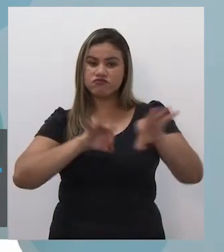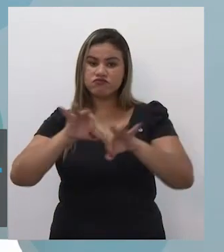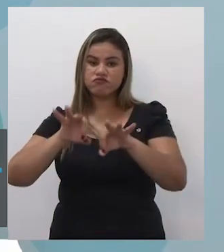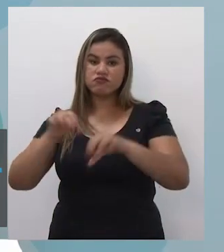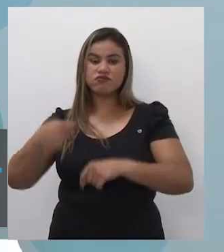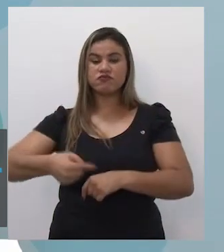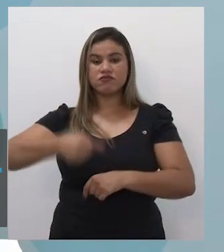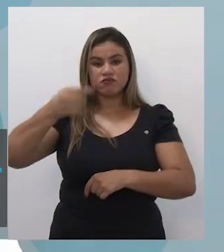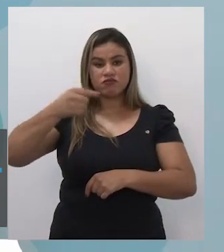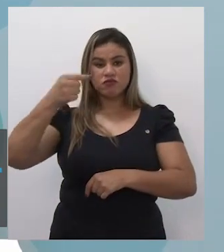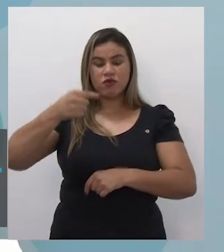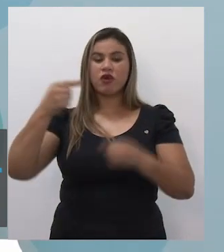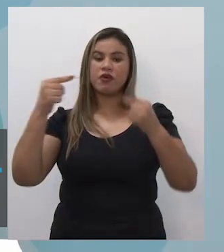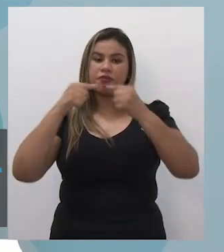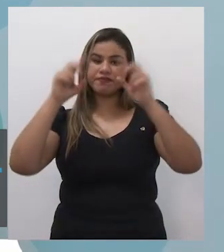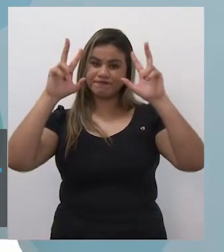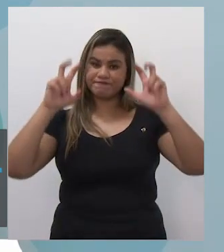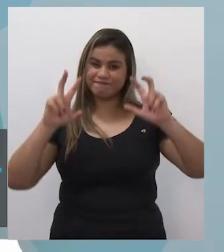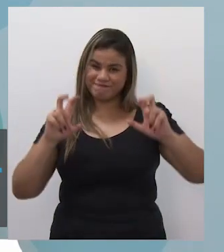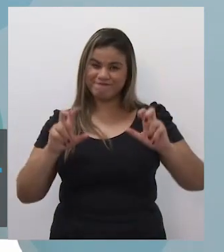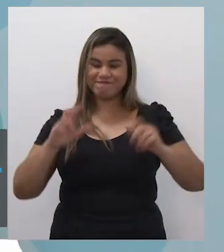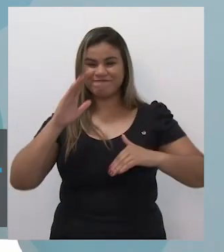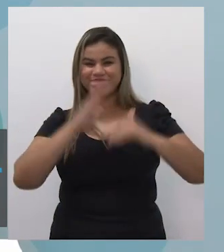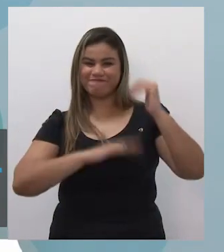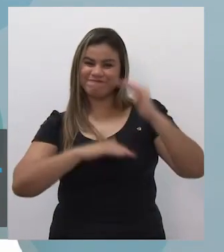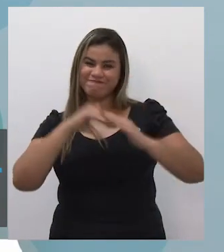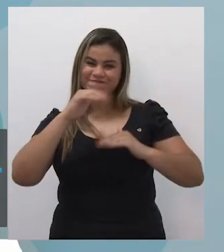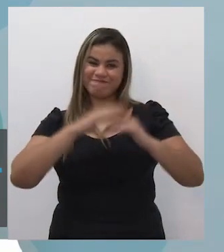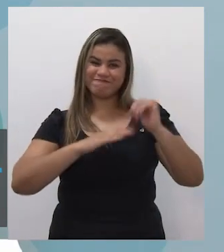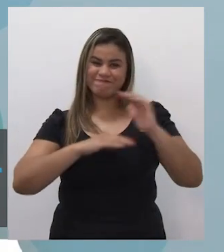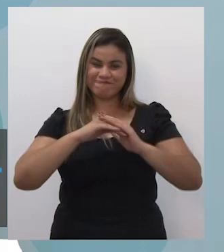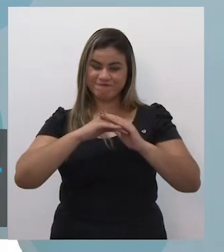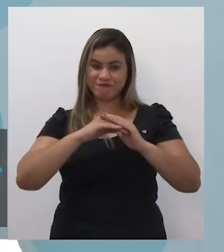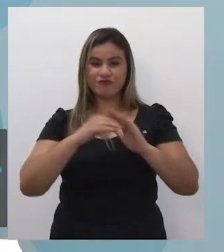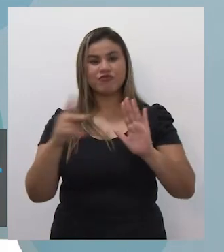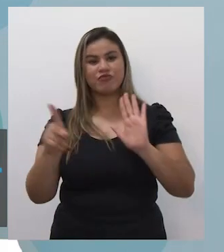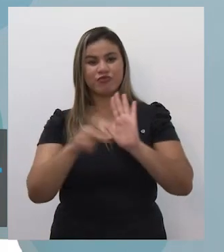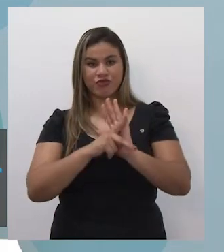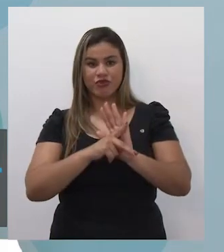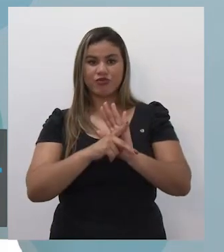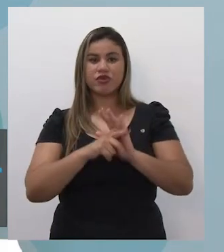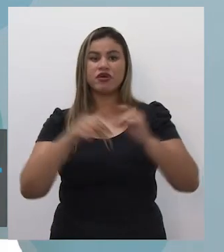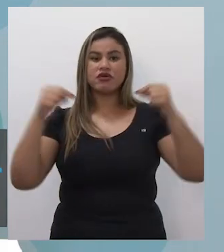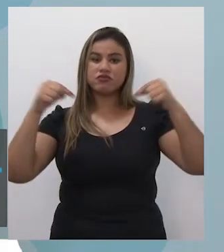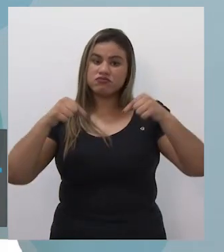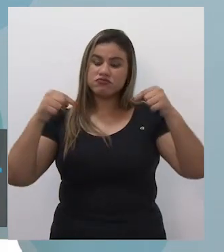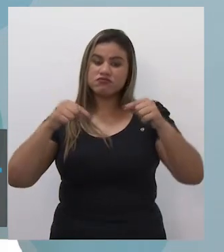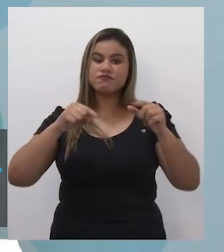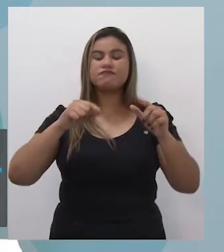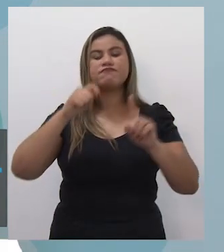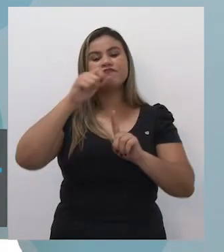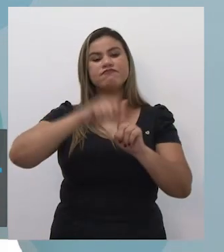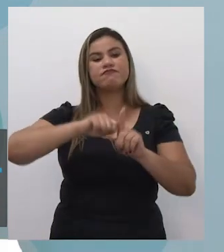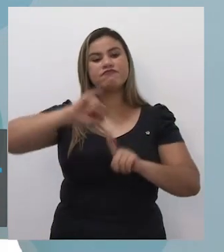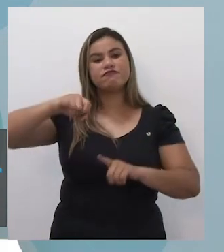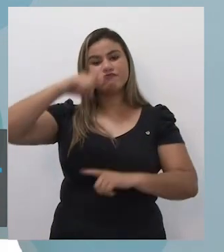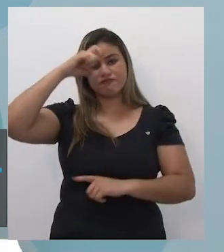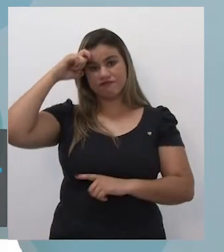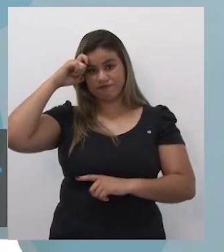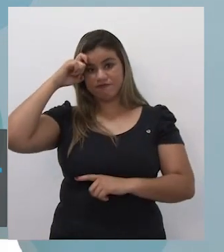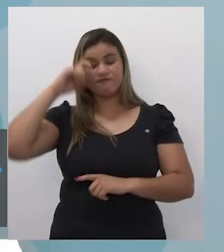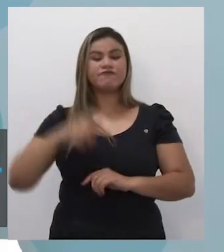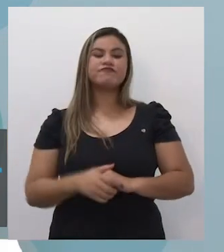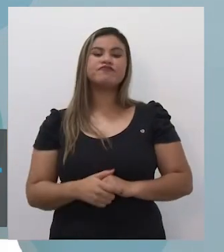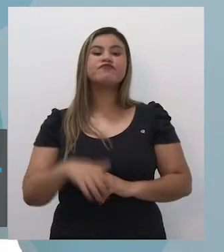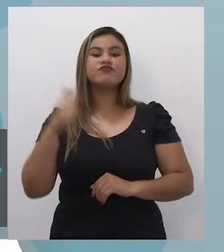né, nos temas e nas habilidades do projeto 1, para essas semanas de recuperação agora do mês de janeiro. Então, no próximo